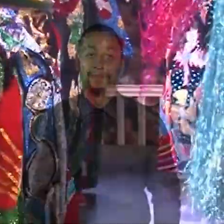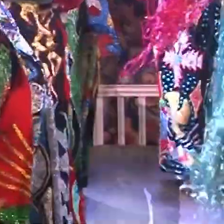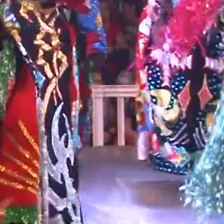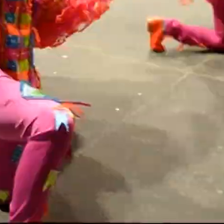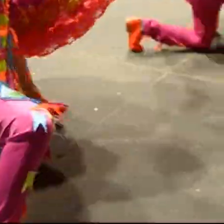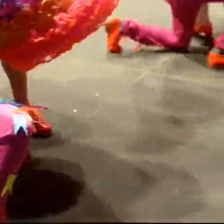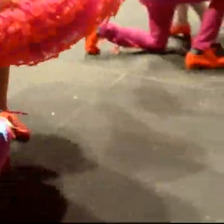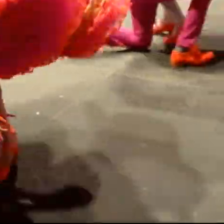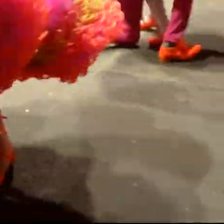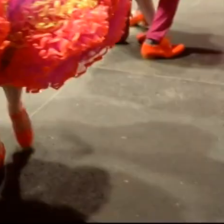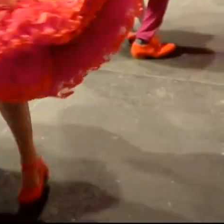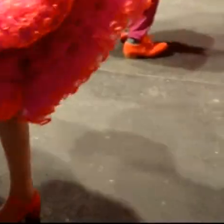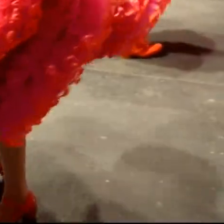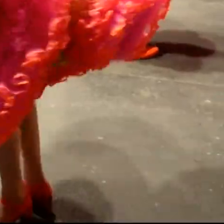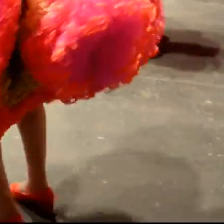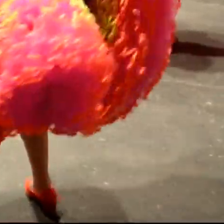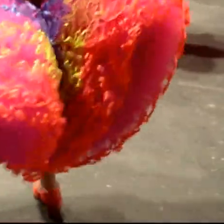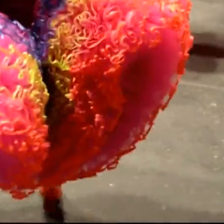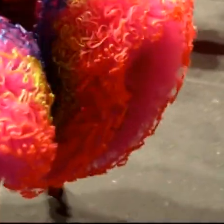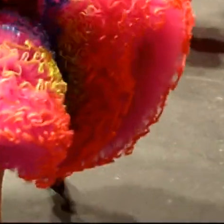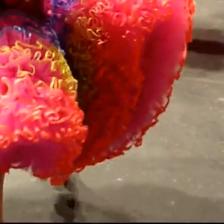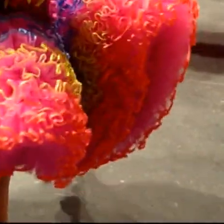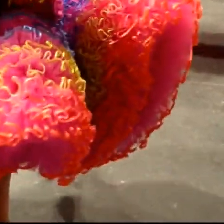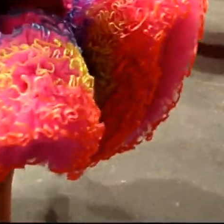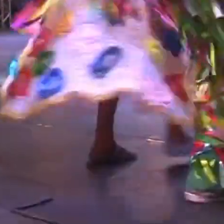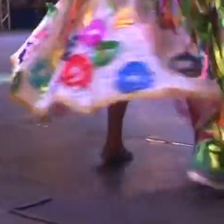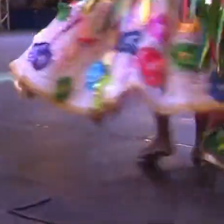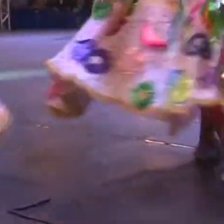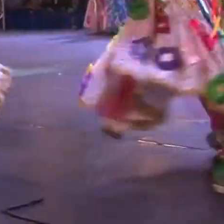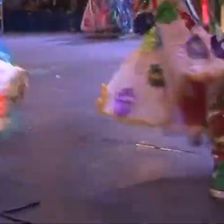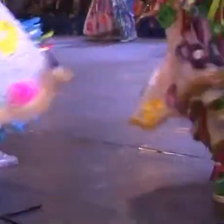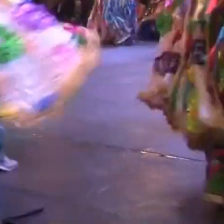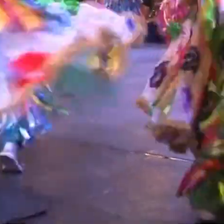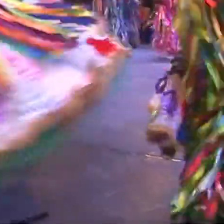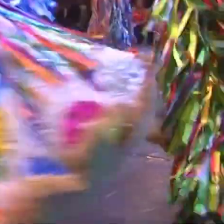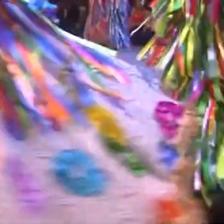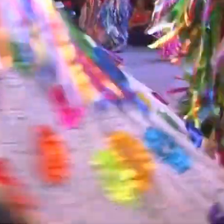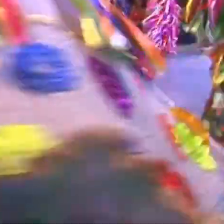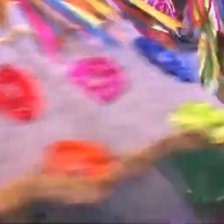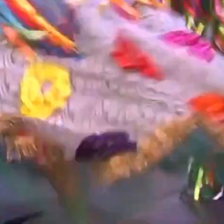o teu olhar que incendiou meu coração.